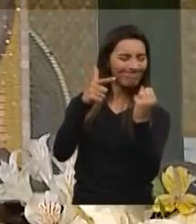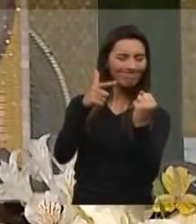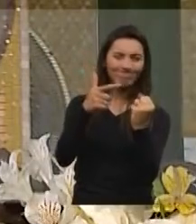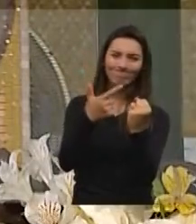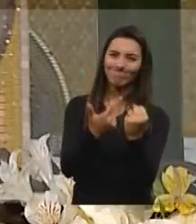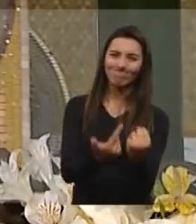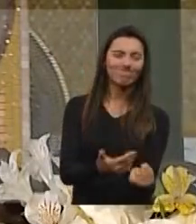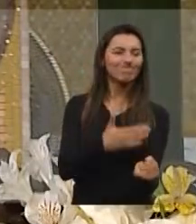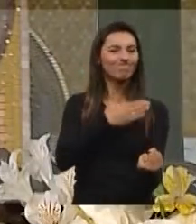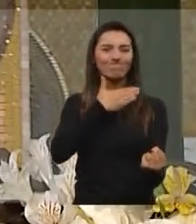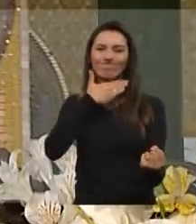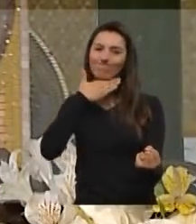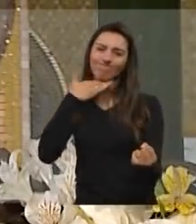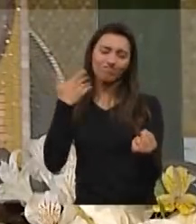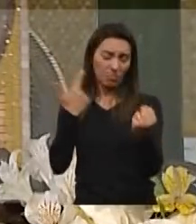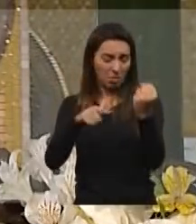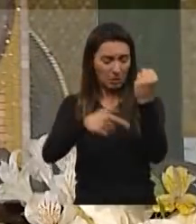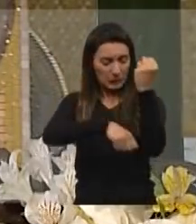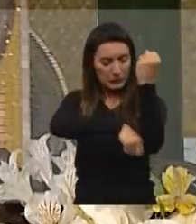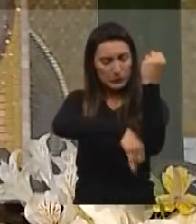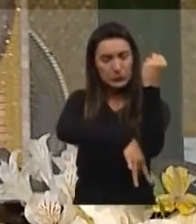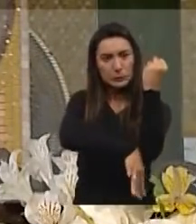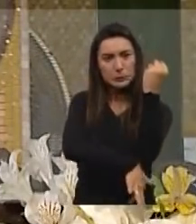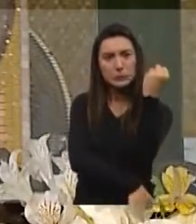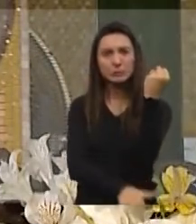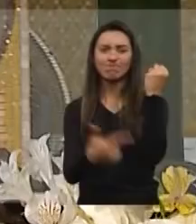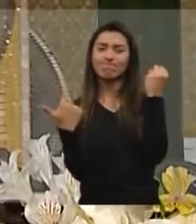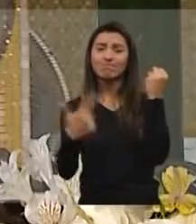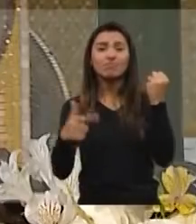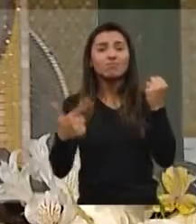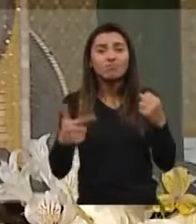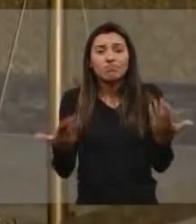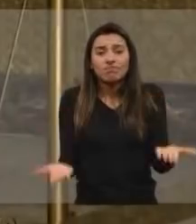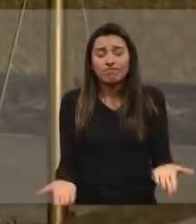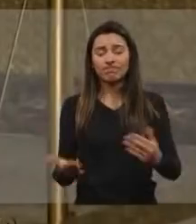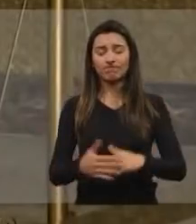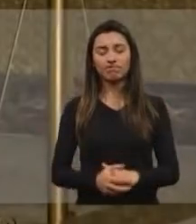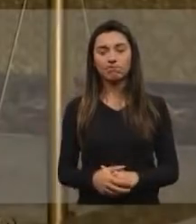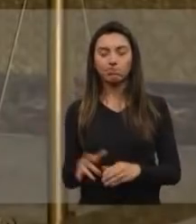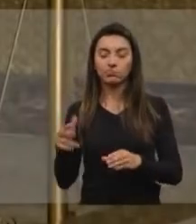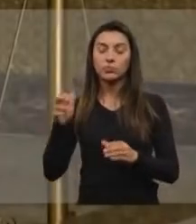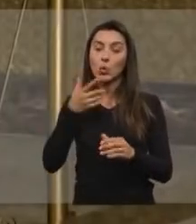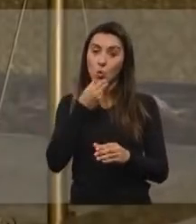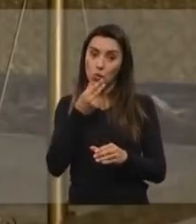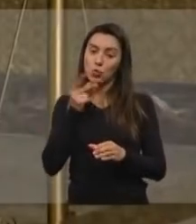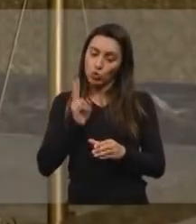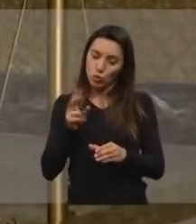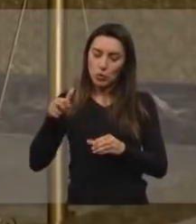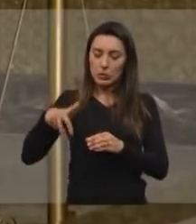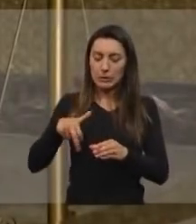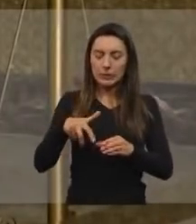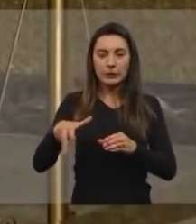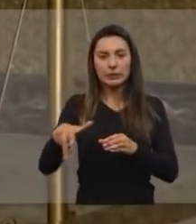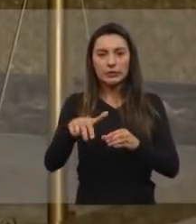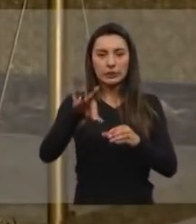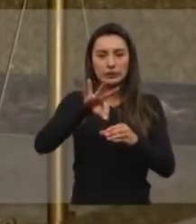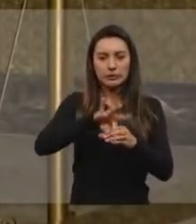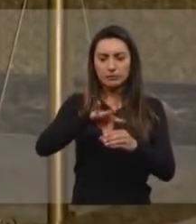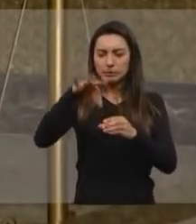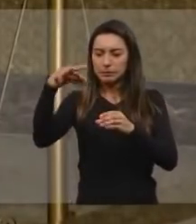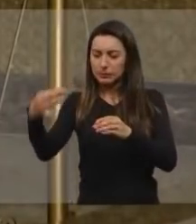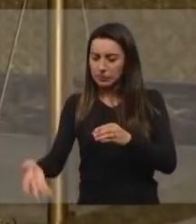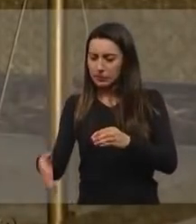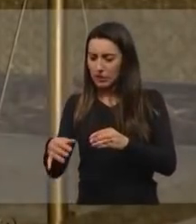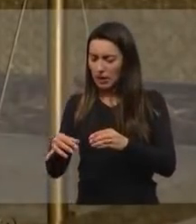secaram porque não tinham raiz outras sementes caíram no meio